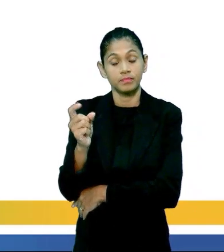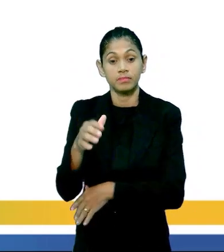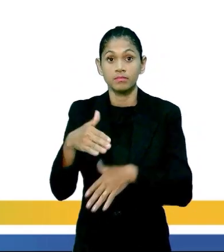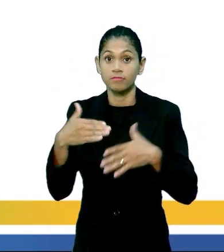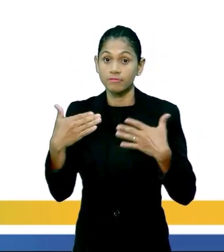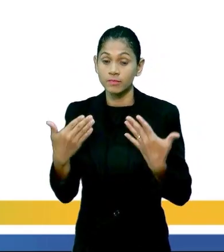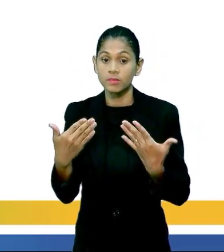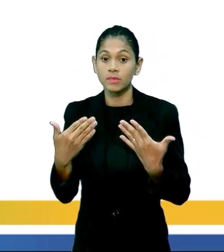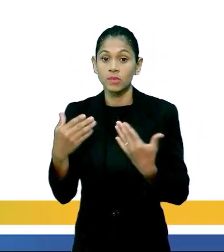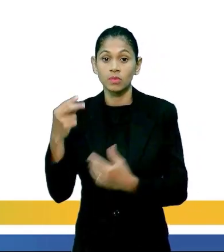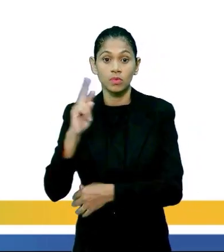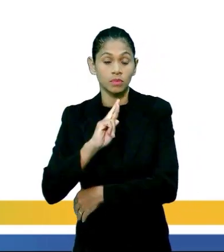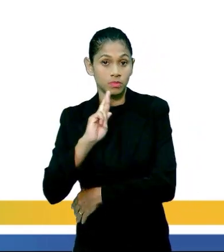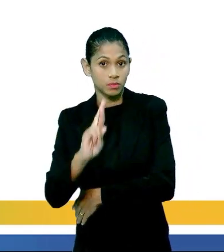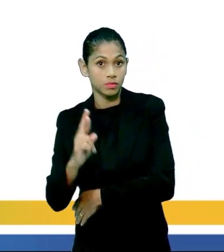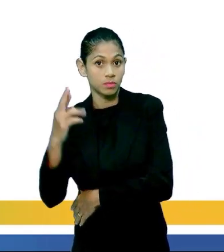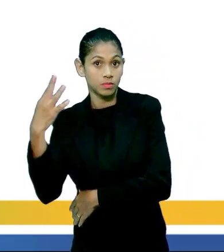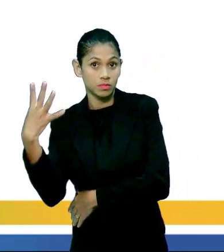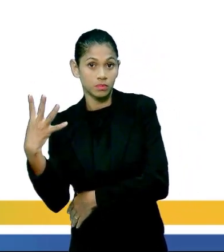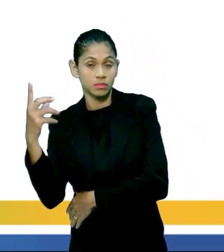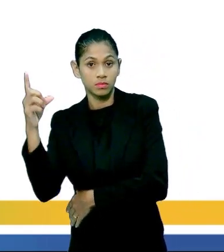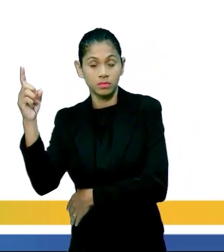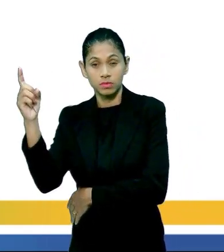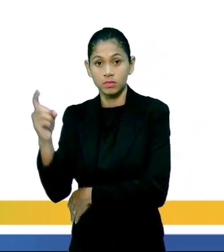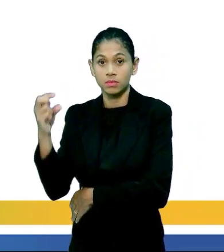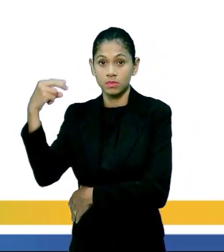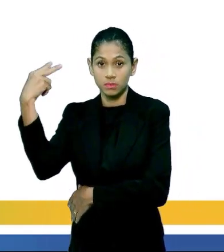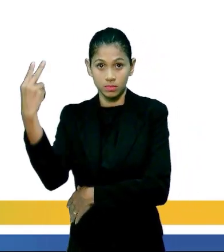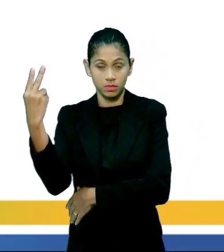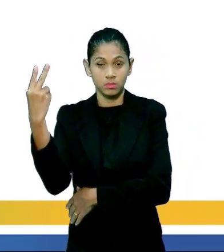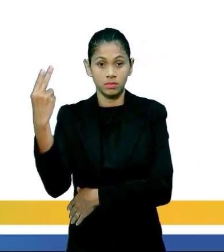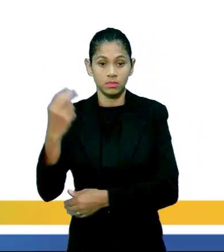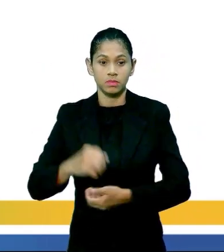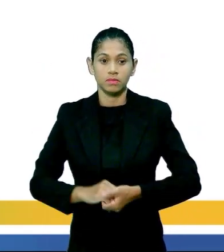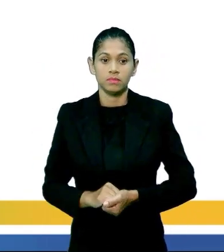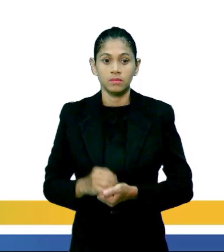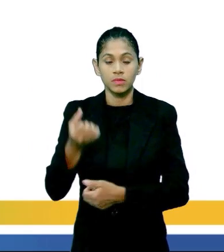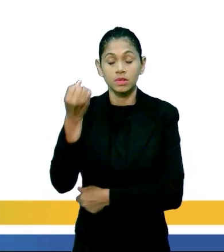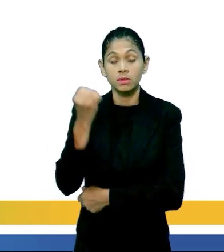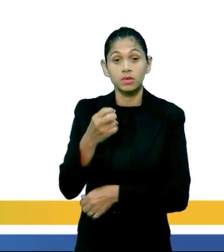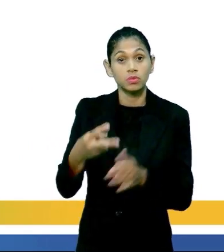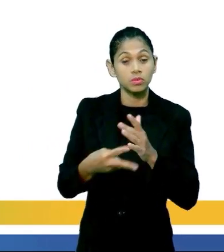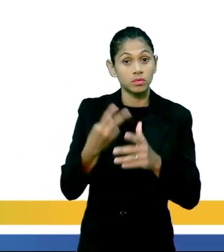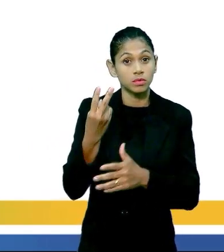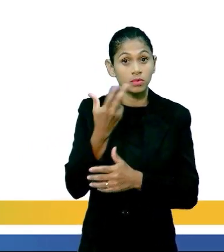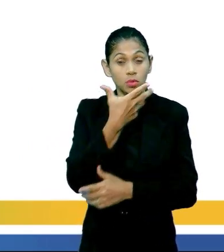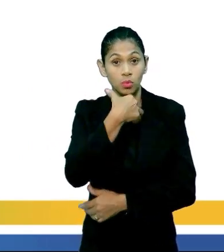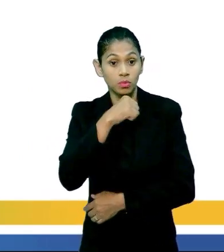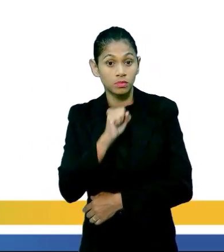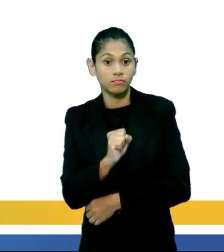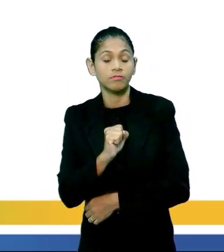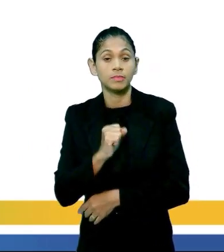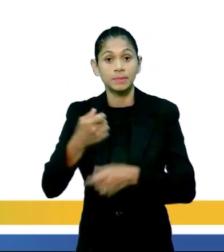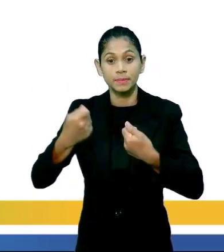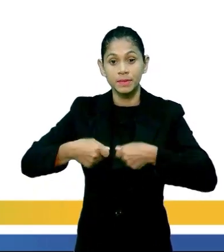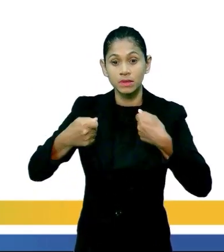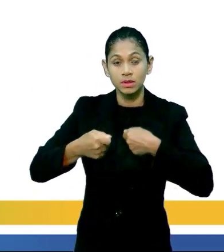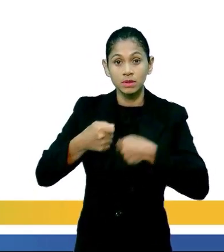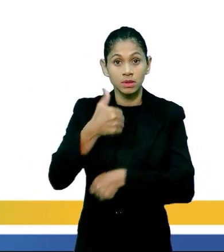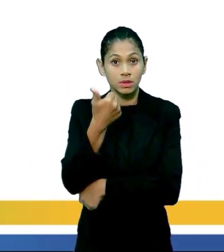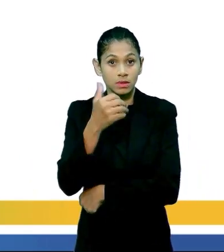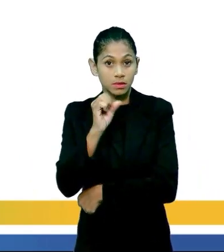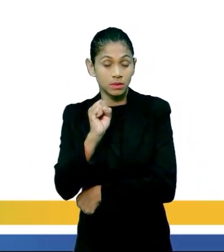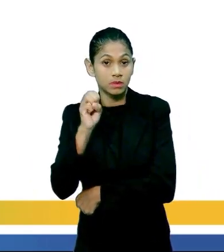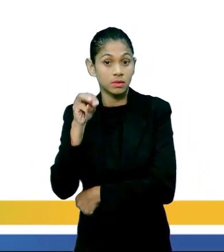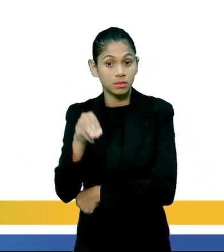4x quadrado, tá bom? Vamos lá. Se o segundo funcionário leva 10 minutos para limpar uma parede de